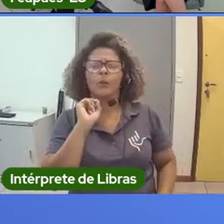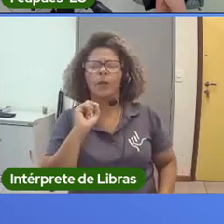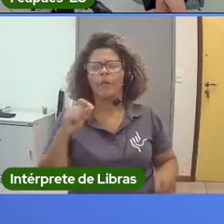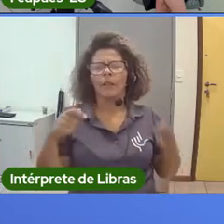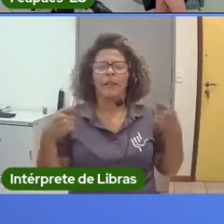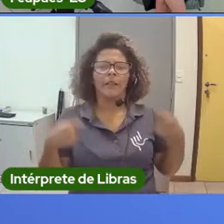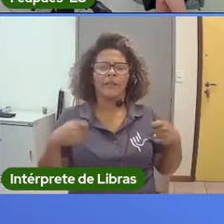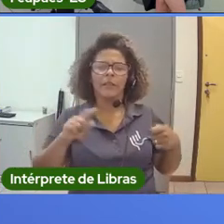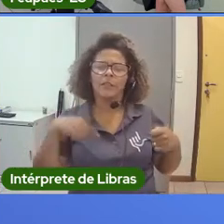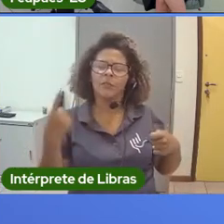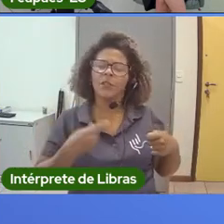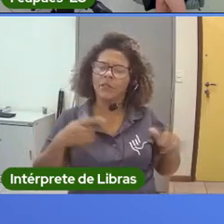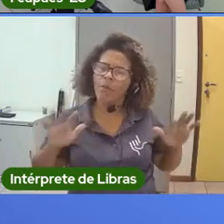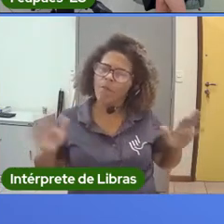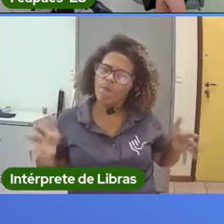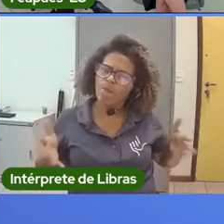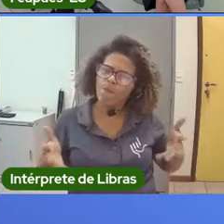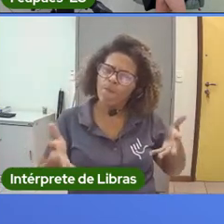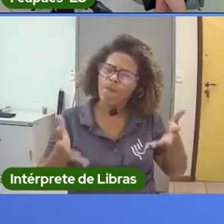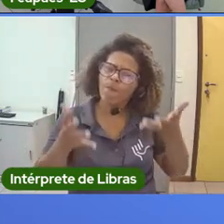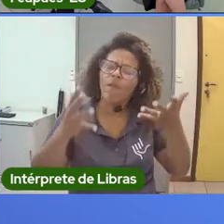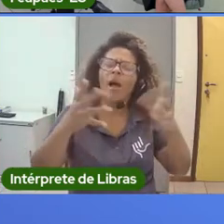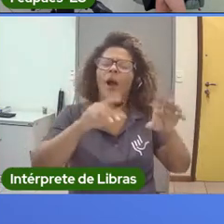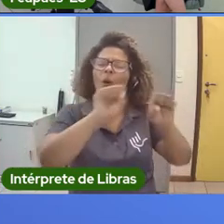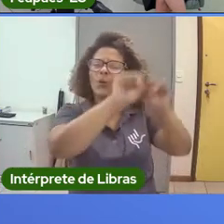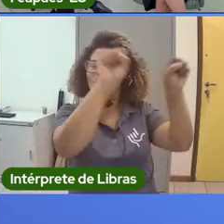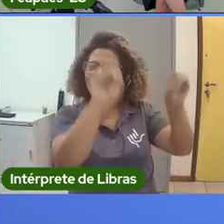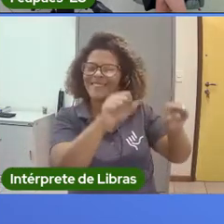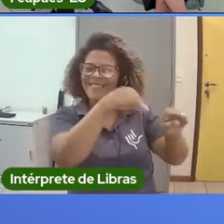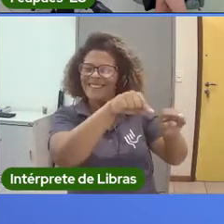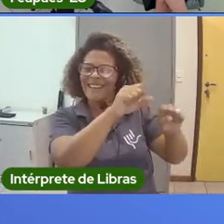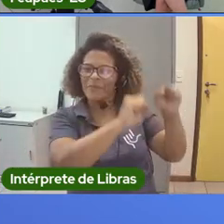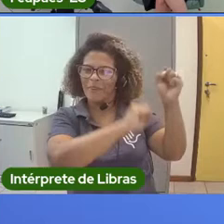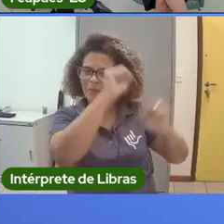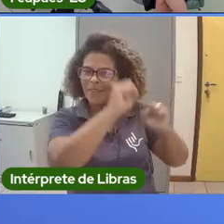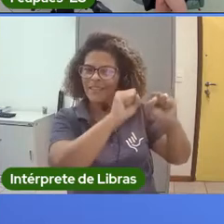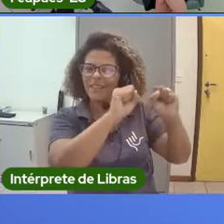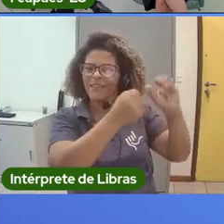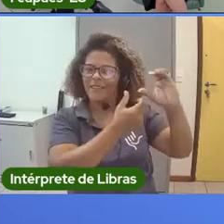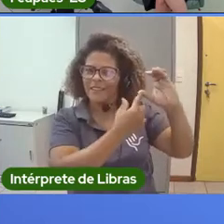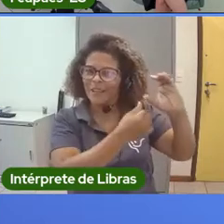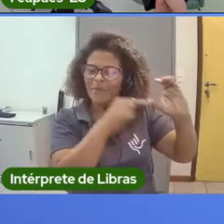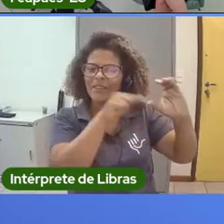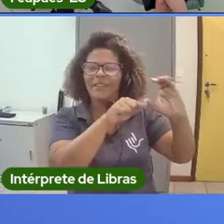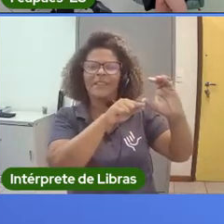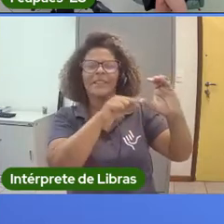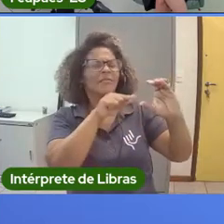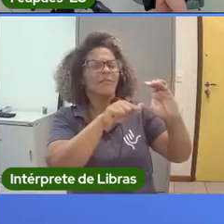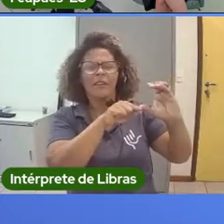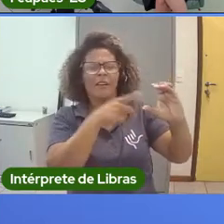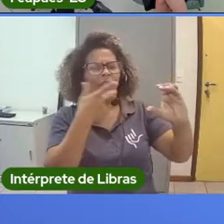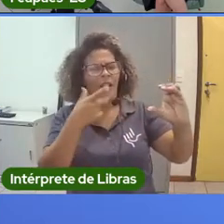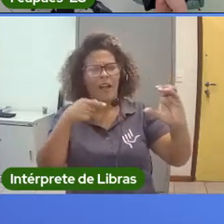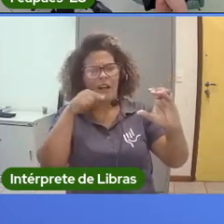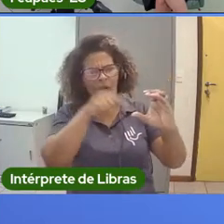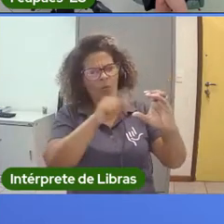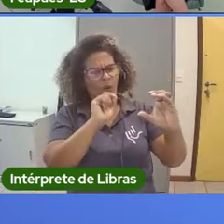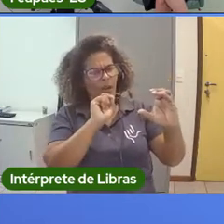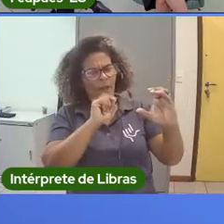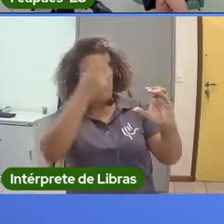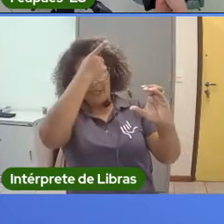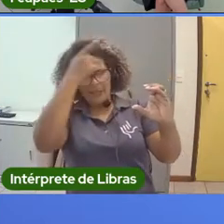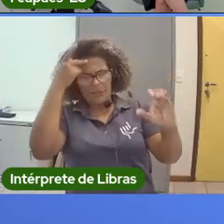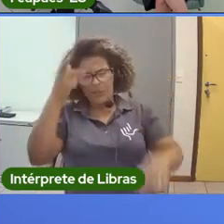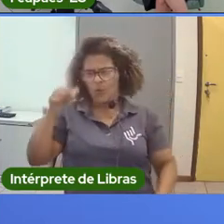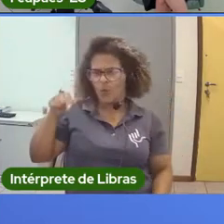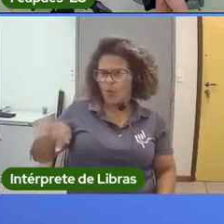gente provocar todas essas estruturas que a gente tem para dizer que se as pessoas com